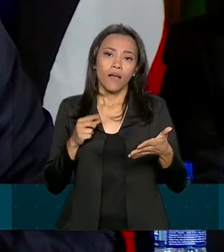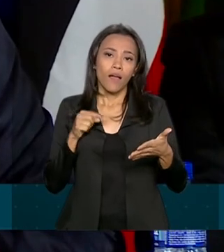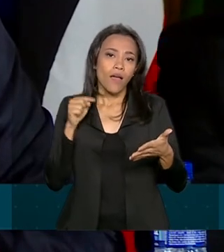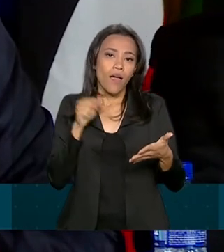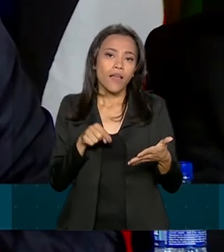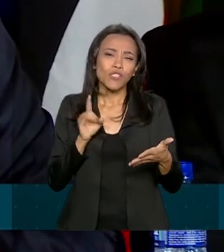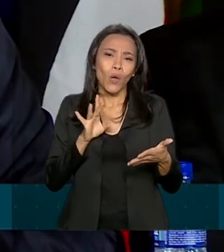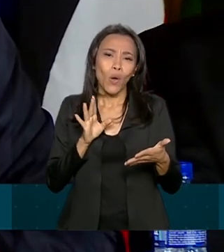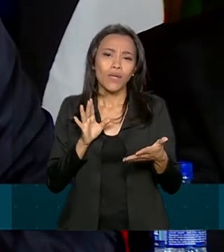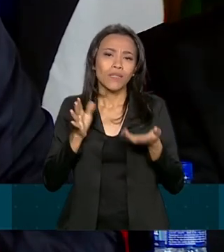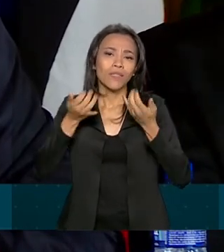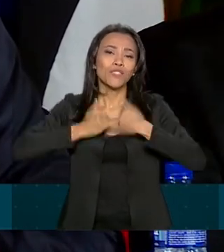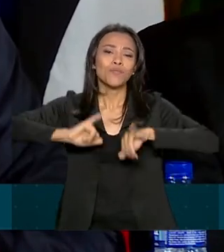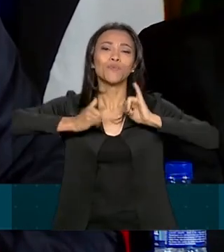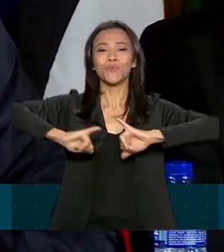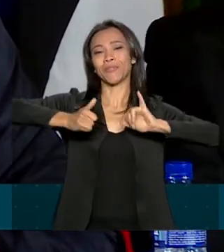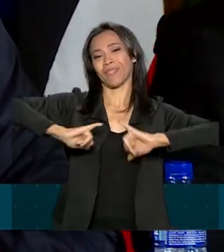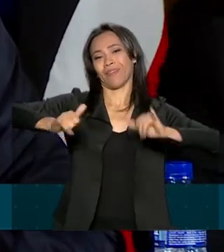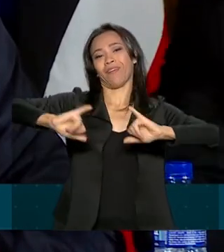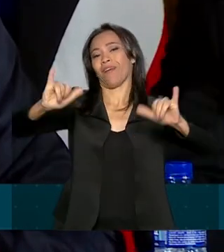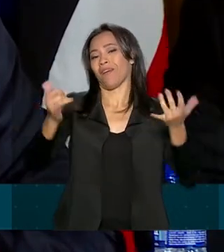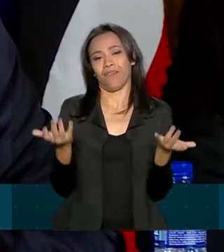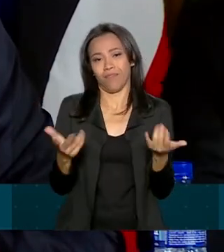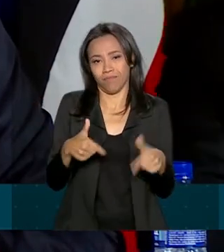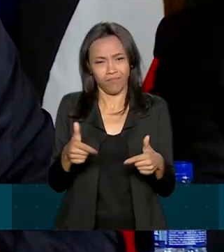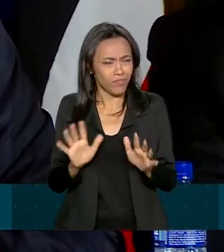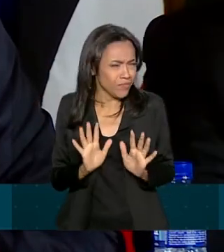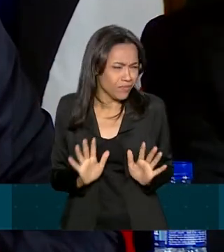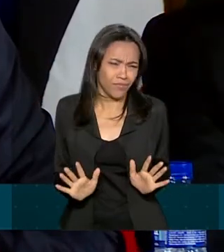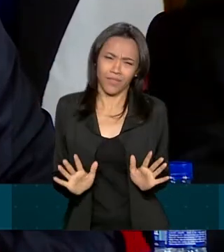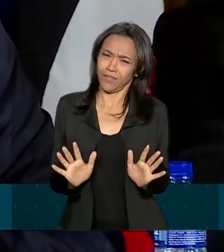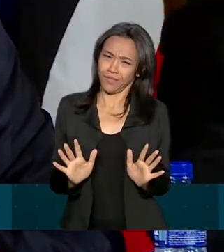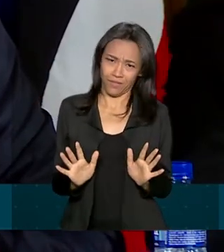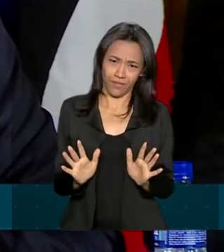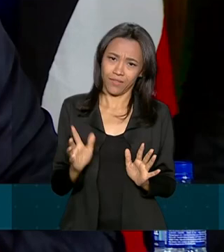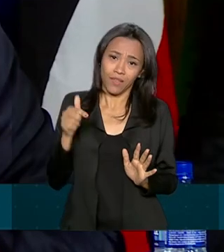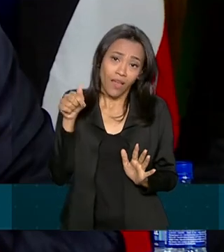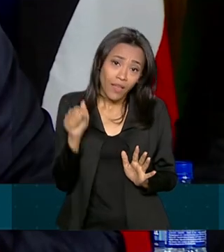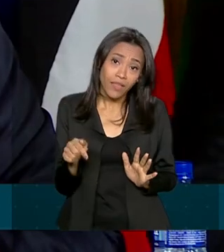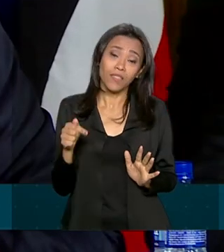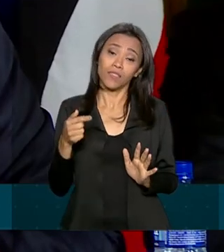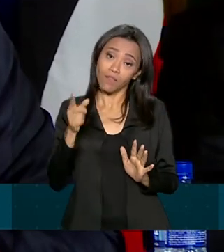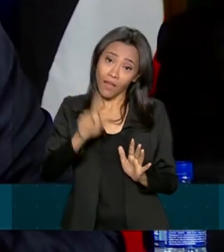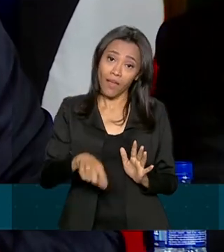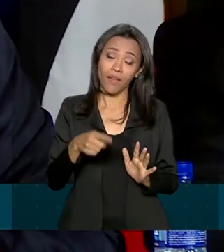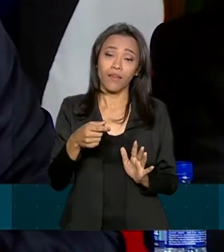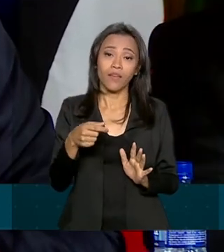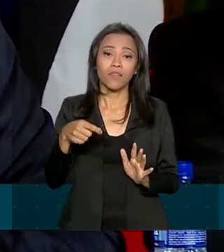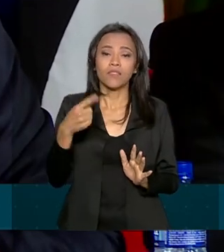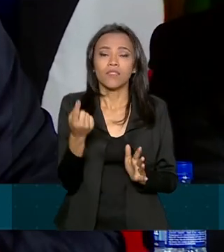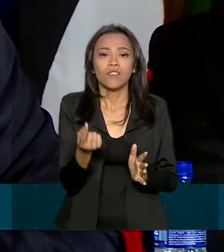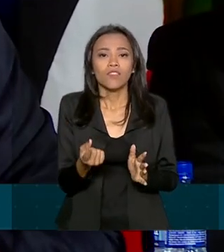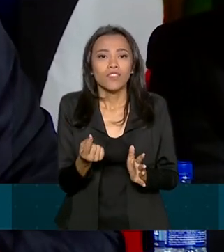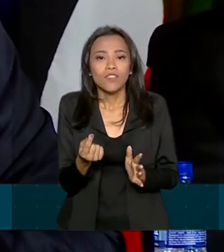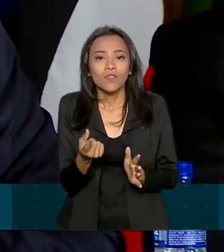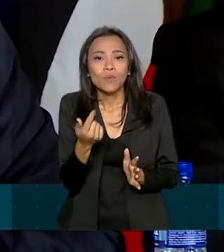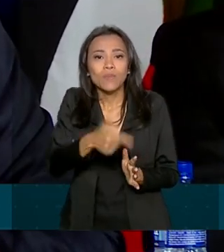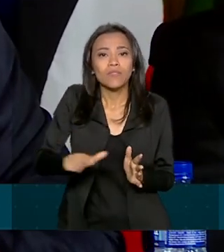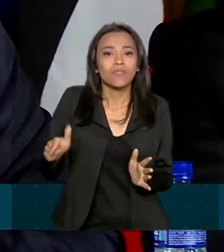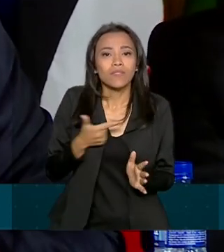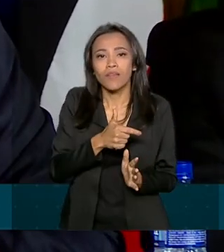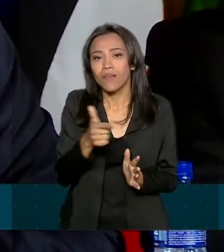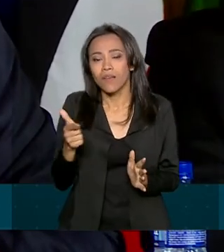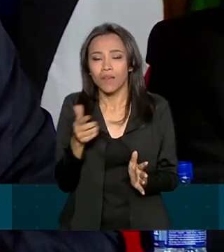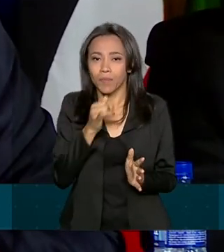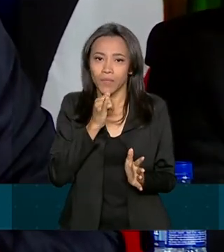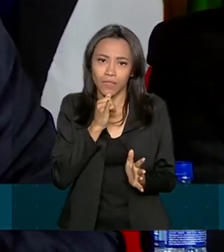fazer propaganda de qualquer trabalho, até porque isso é dinheiro, é recurso que vem dos senhores mesmos. Não existe paternidade para